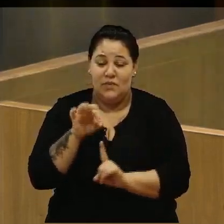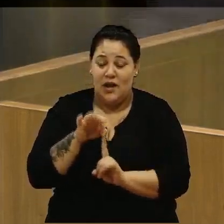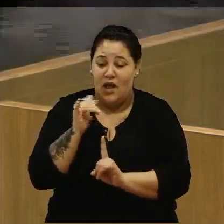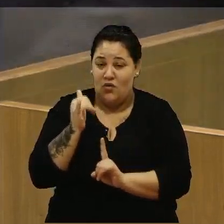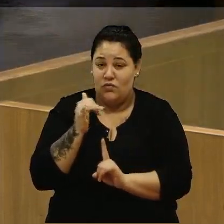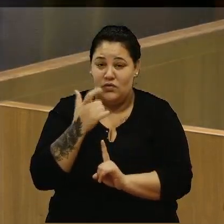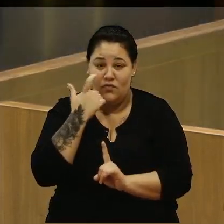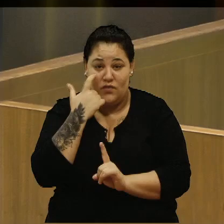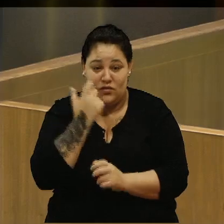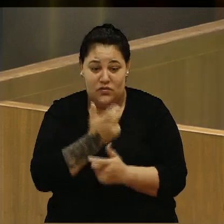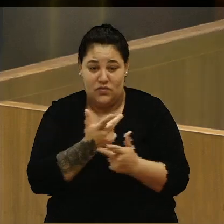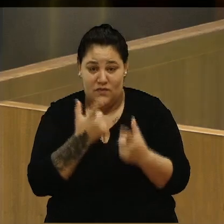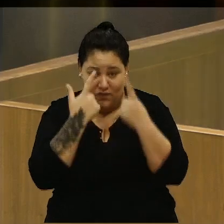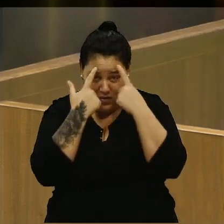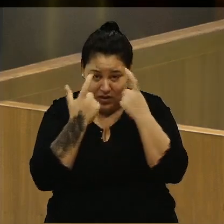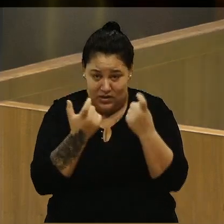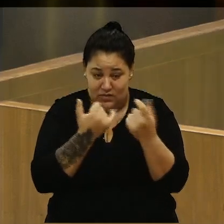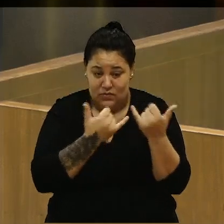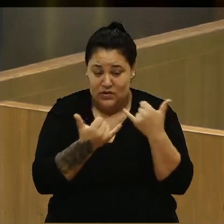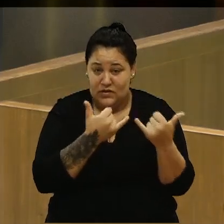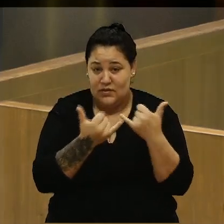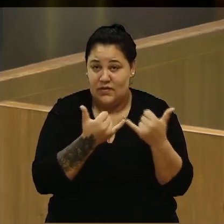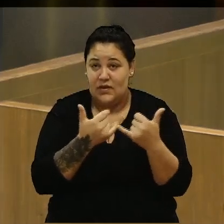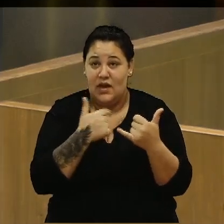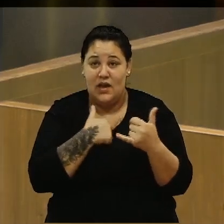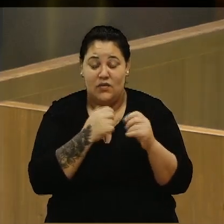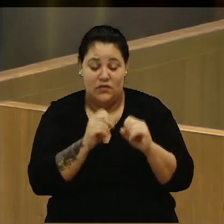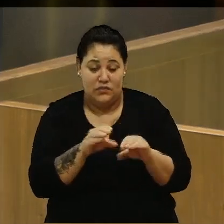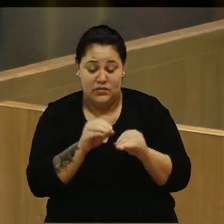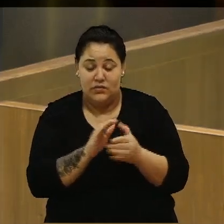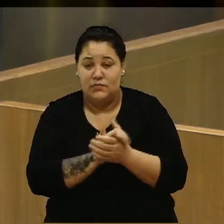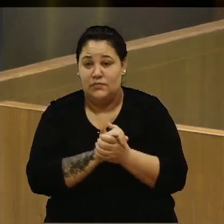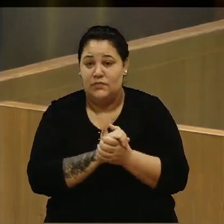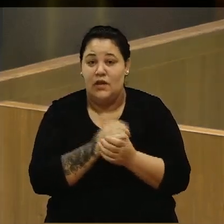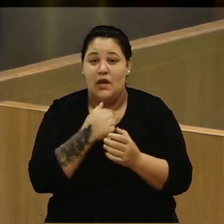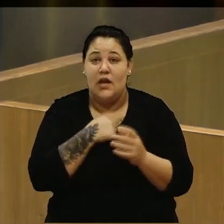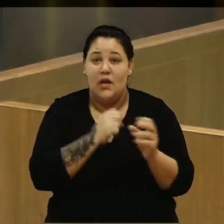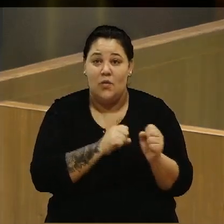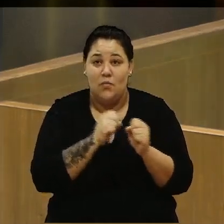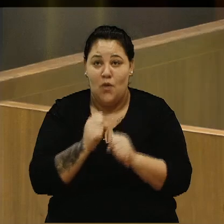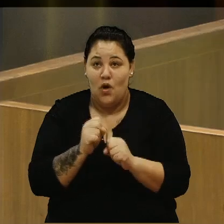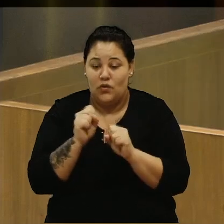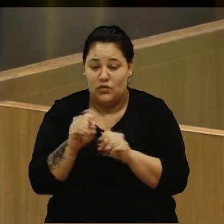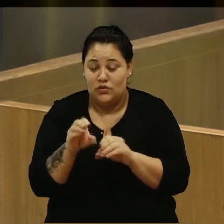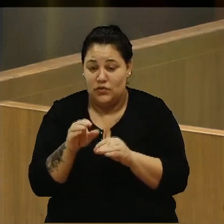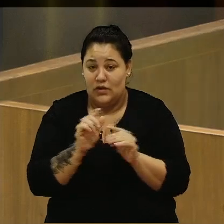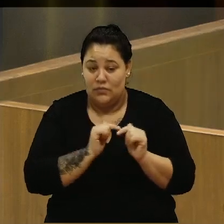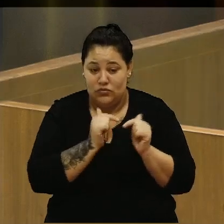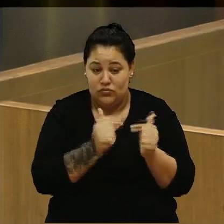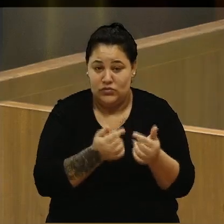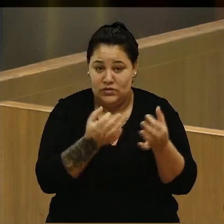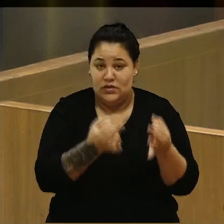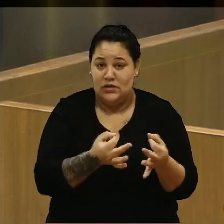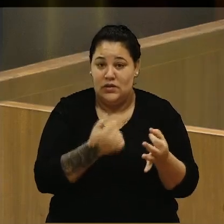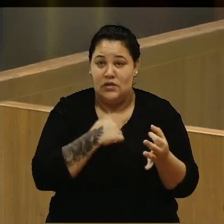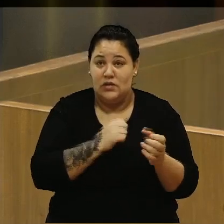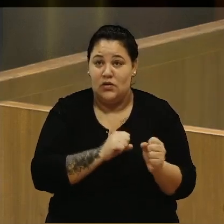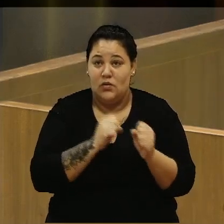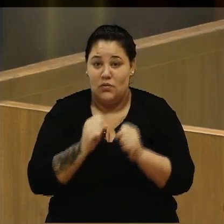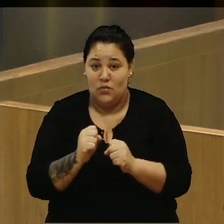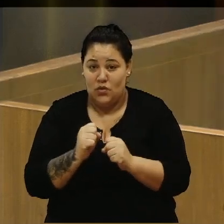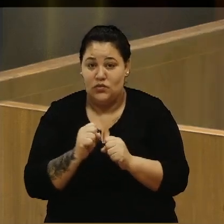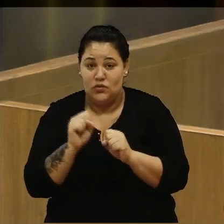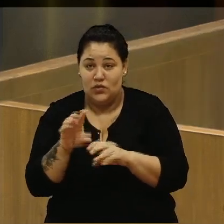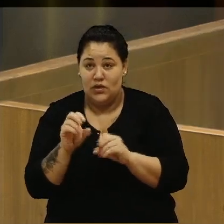violenta, por exemplo, eu estou sendo educada. Eu posso educar com ação e eu posso educar com